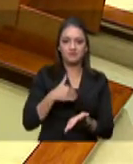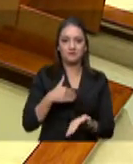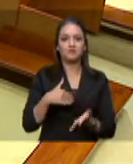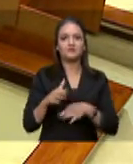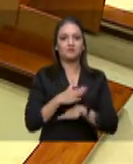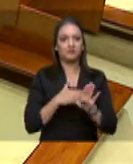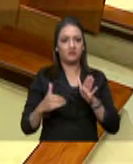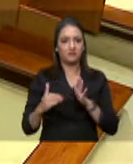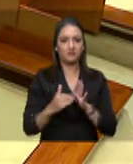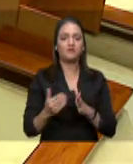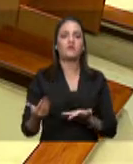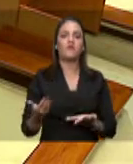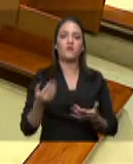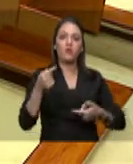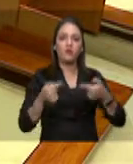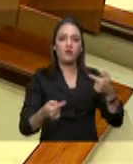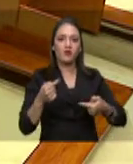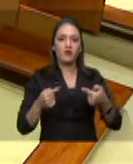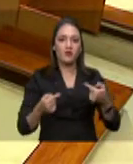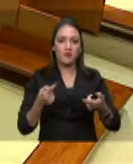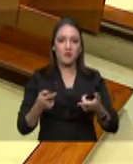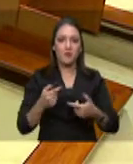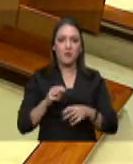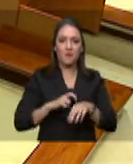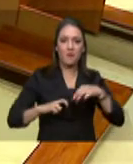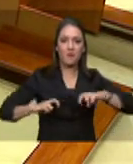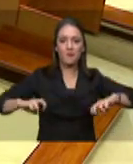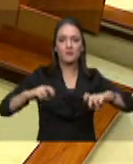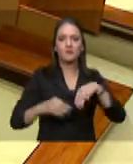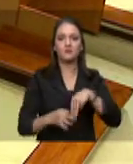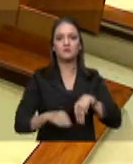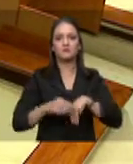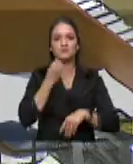os demais presentes, meu boa tarde a todos.